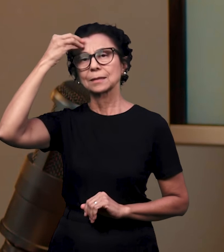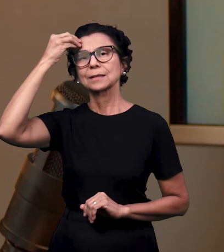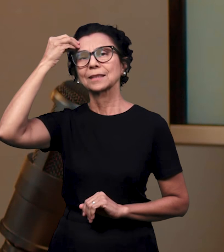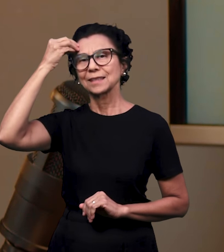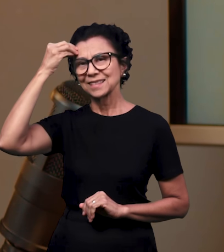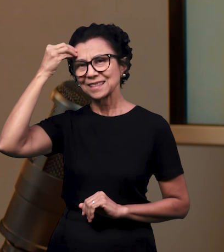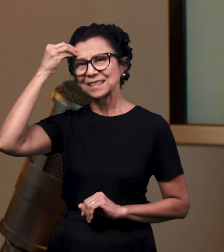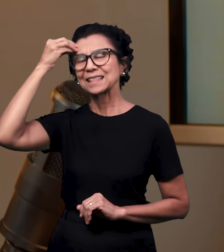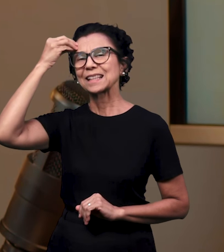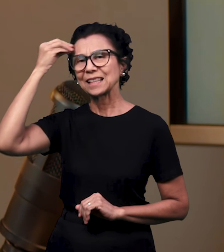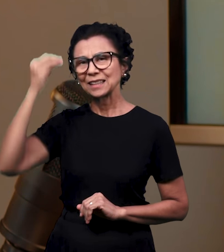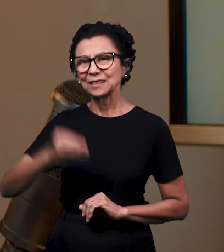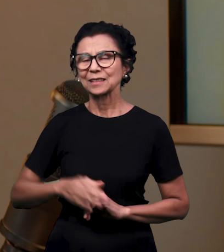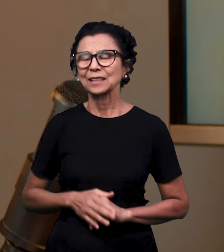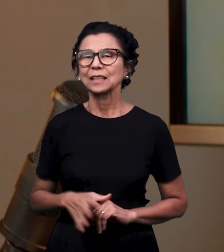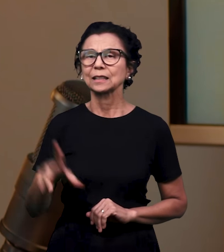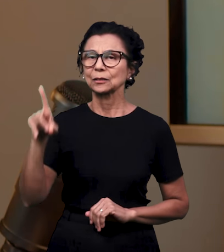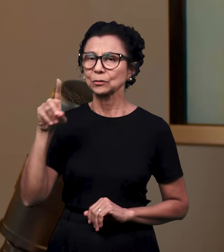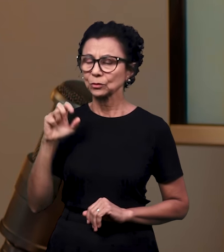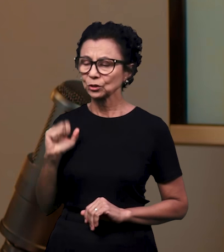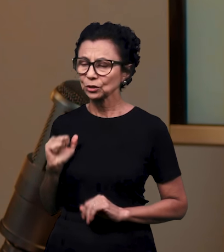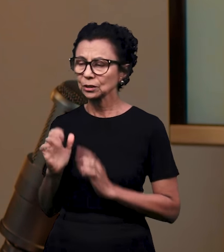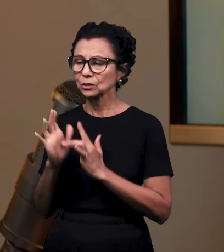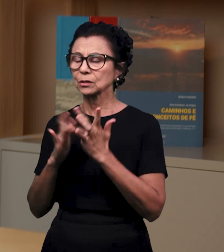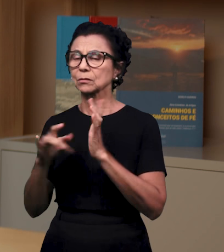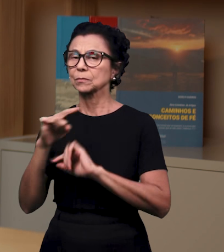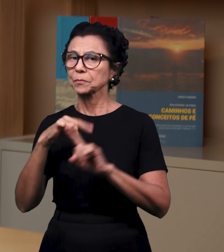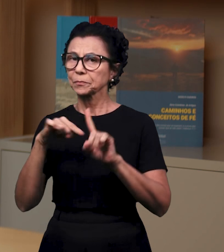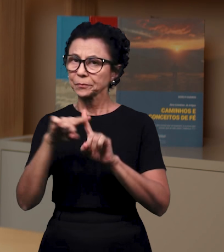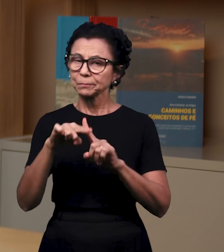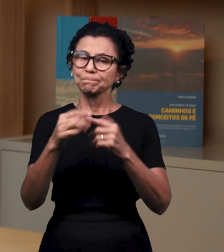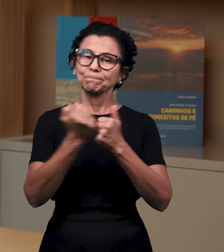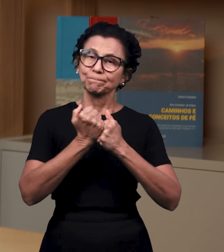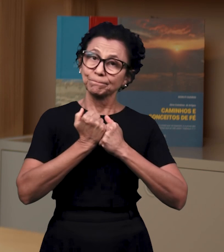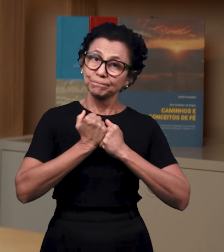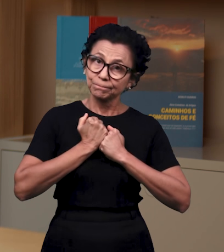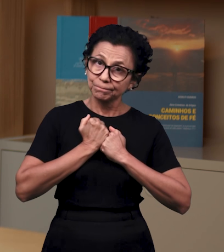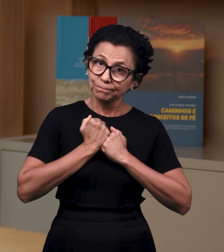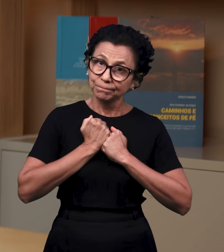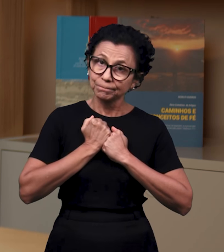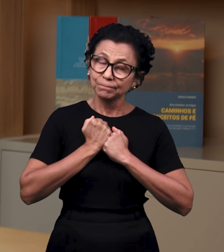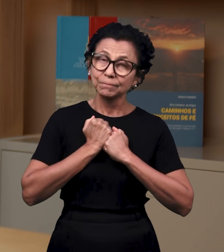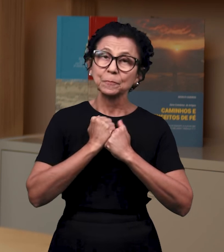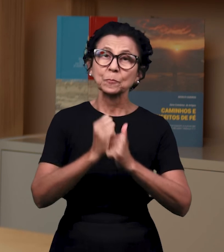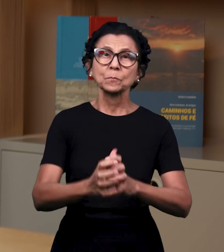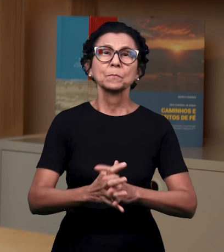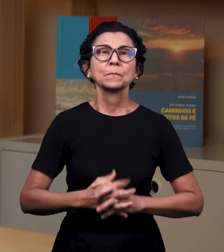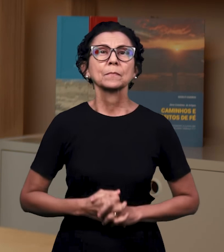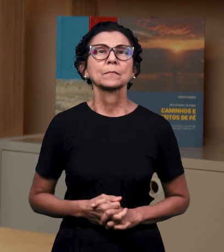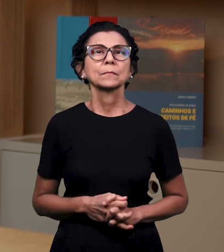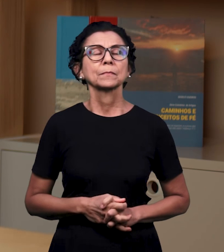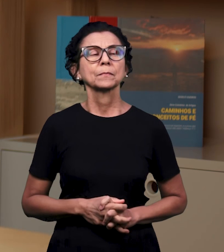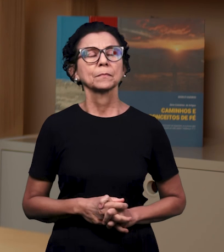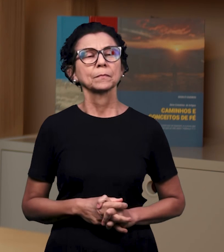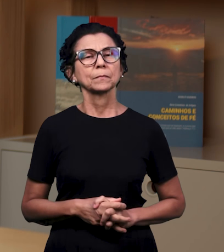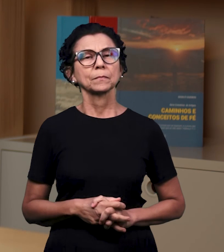dia o Senhor Jesus fez pela sua igreja, pelas nossas vidas. Então é interessante aqui, pastor Fádios, a